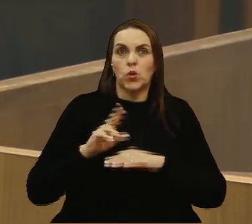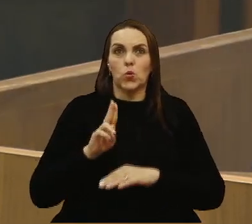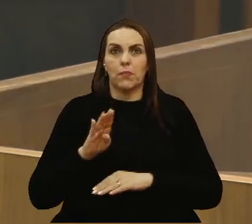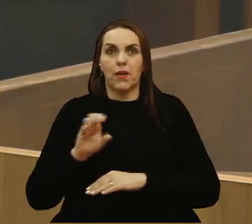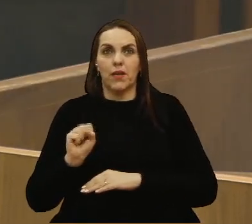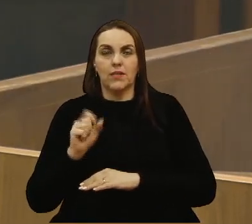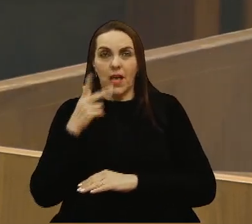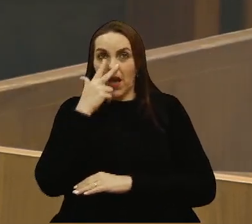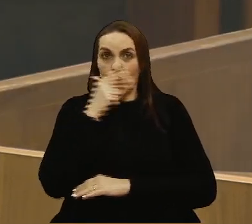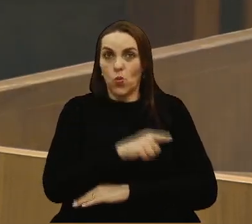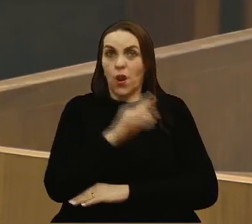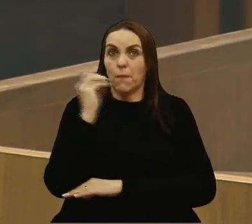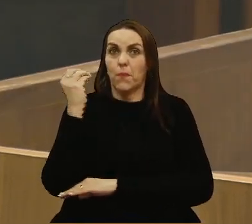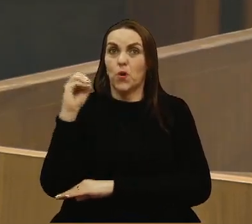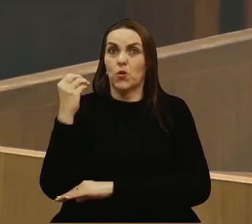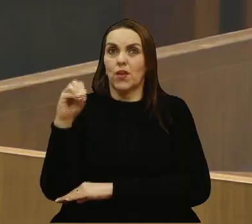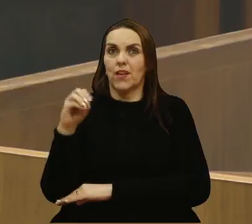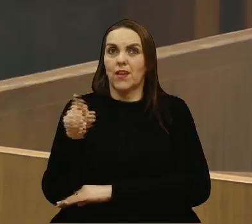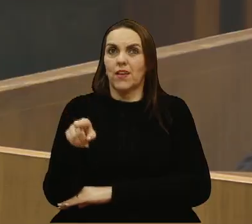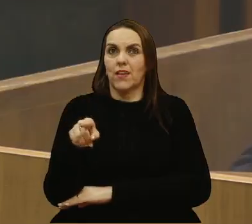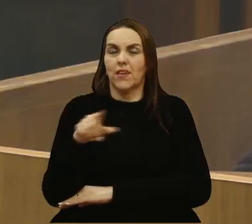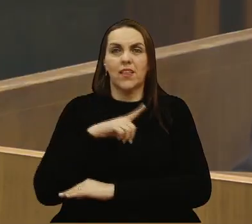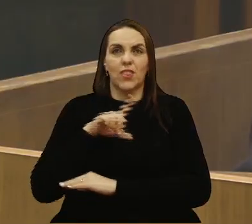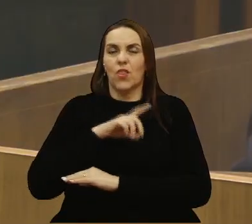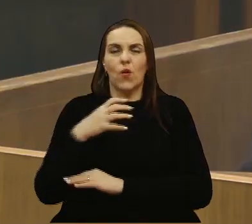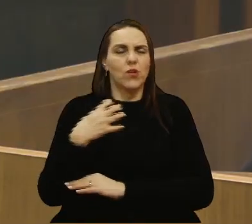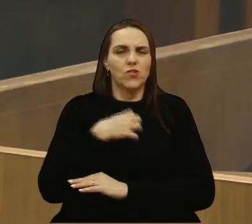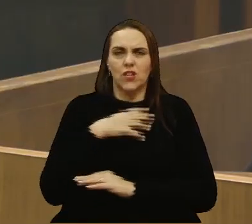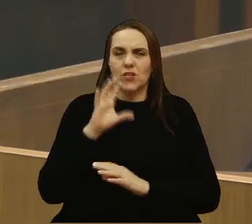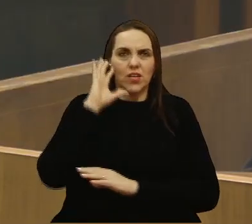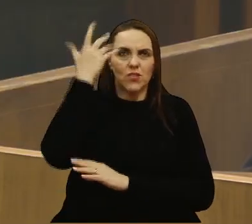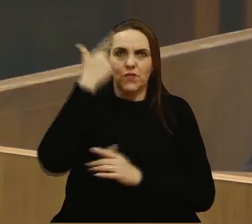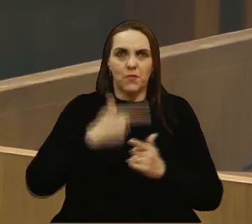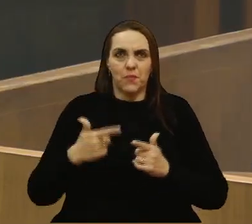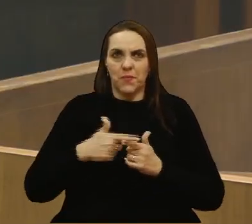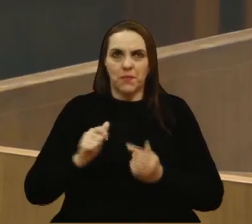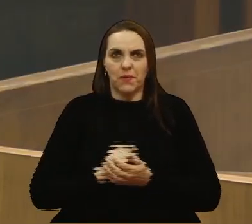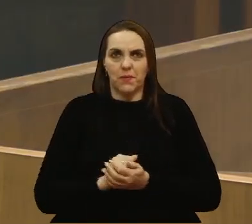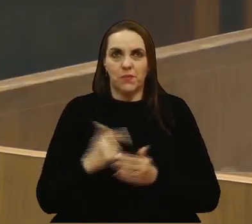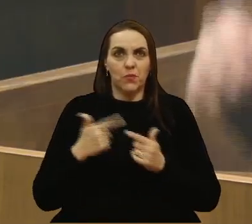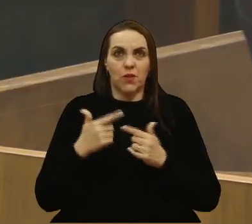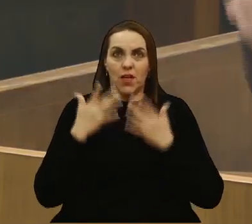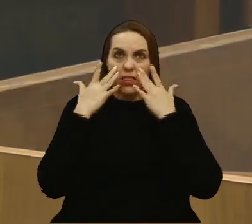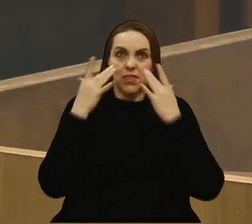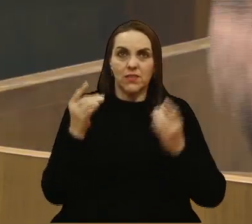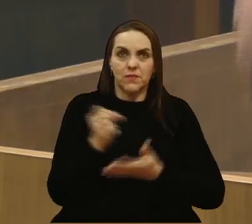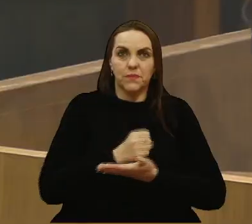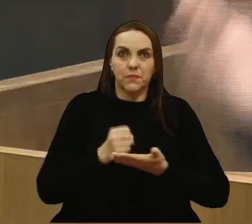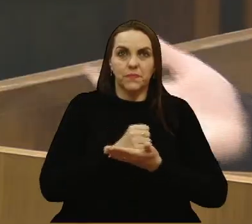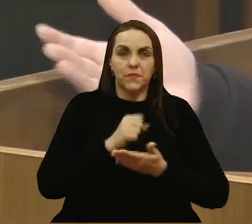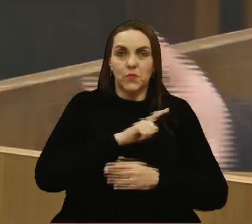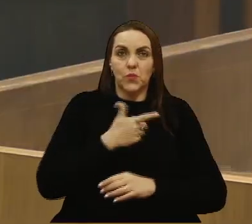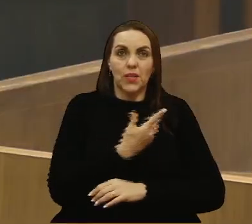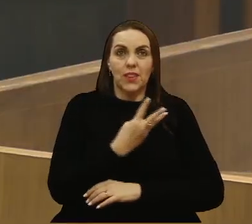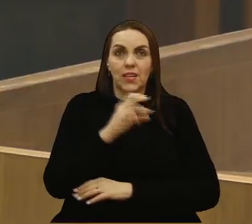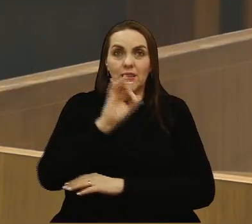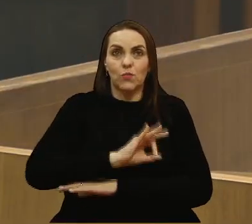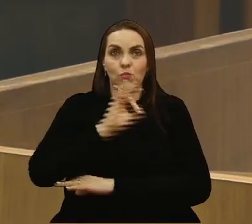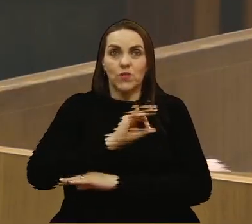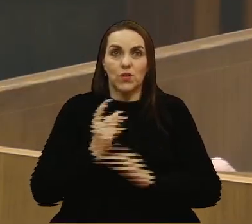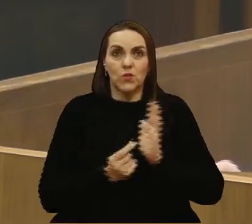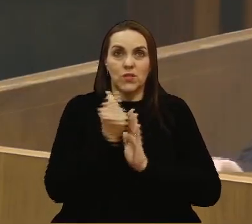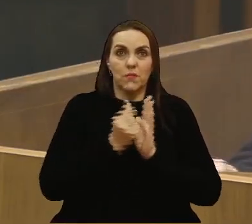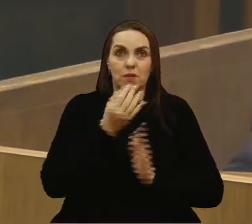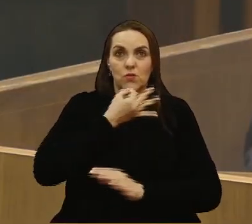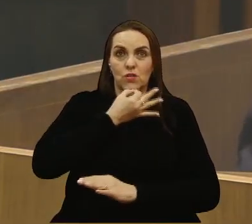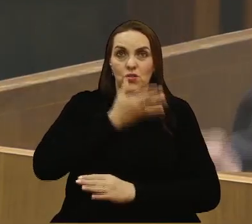Alegre. E aí a gente precisa dizer, não é a forma de resolver os problemas. Porque a atenção primária não tem nem 30% do orçamento em Caxias.